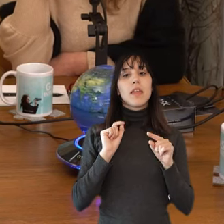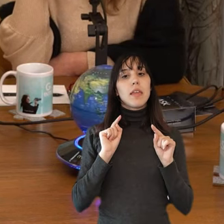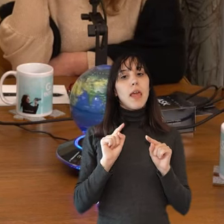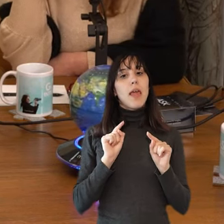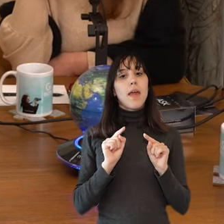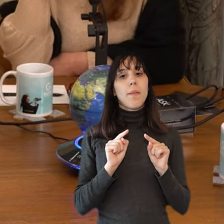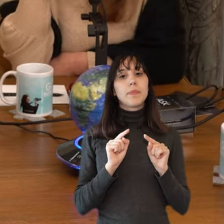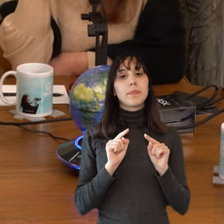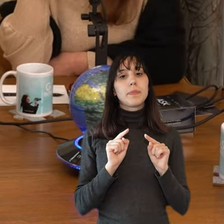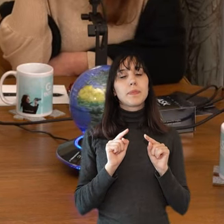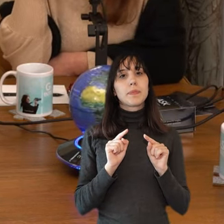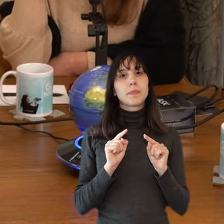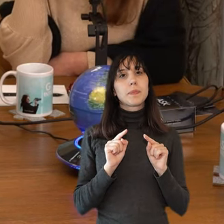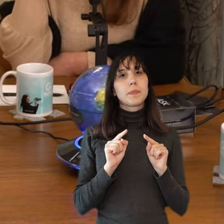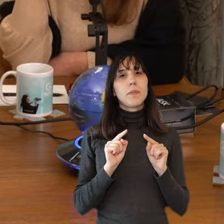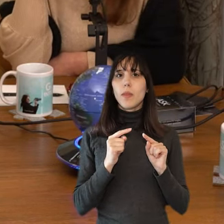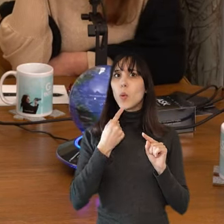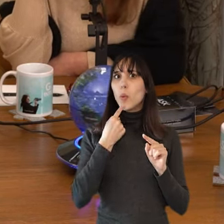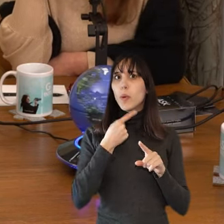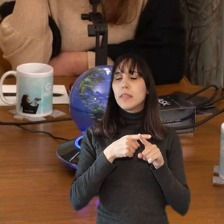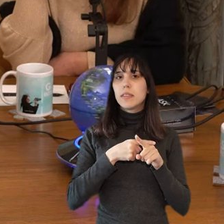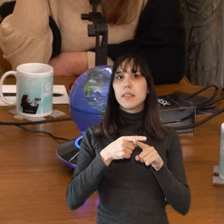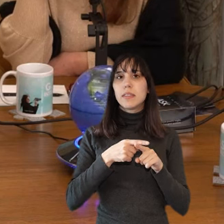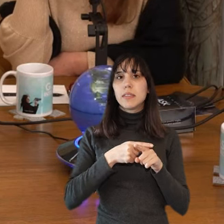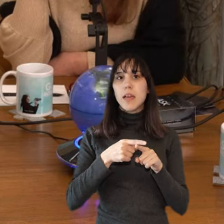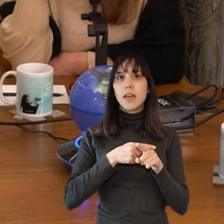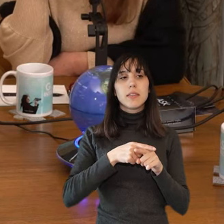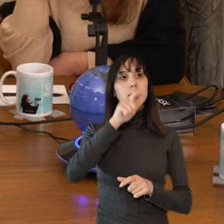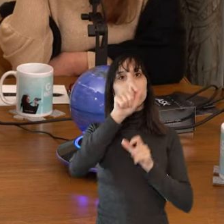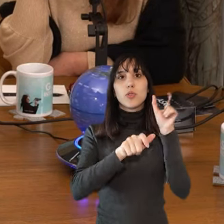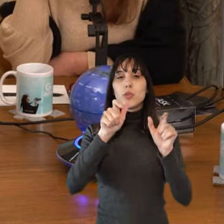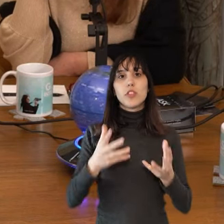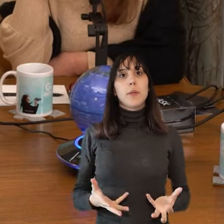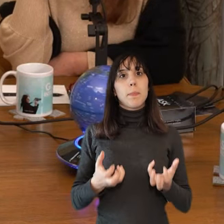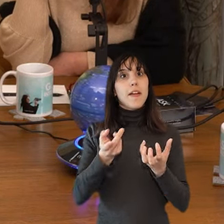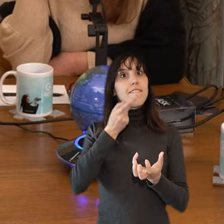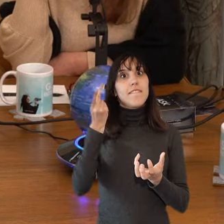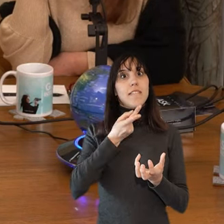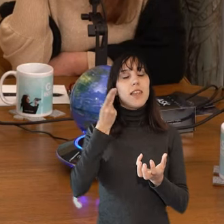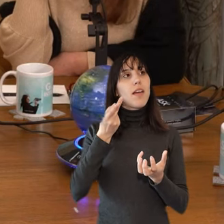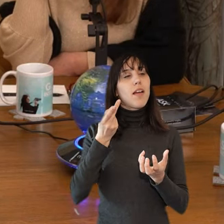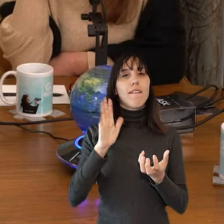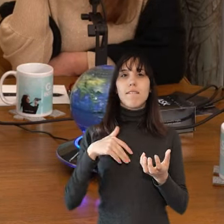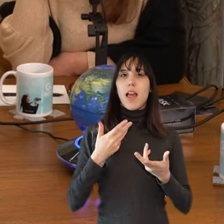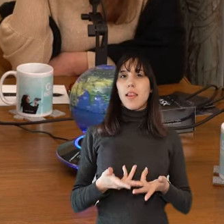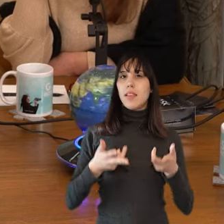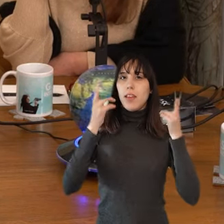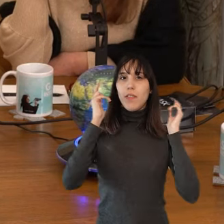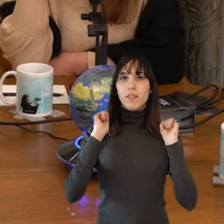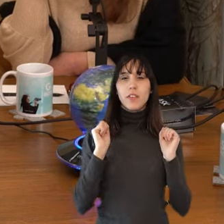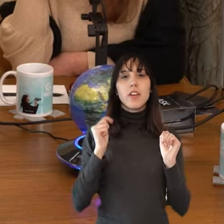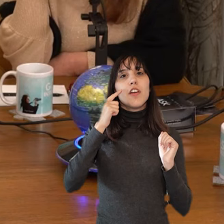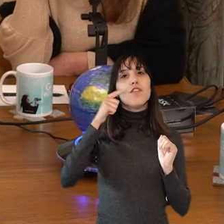muito eh muito interessante para quem quer fazer uma vida não é que mais livre de viajar